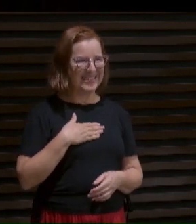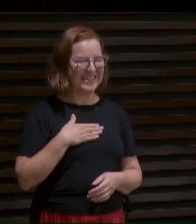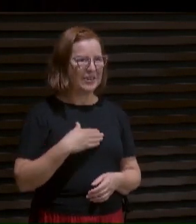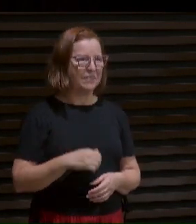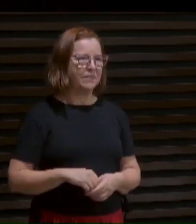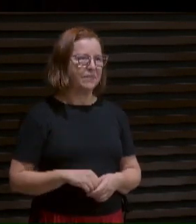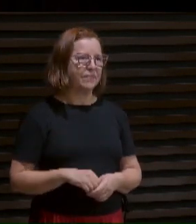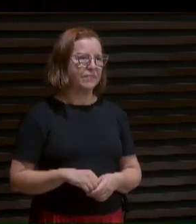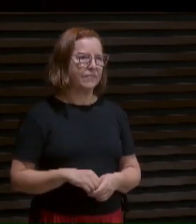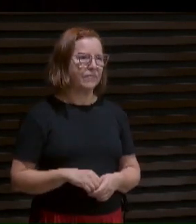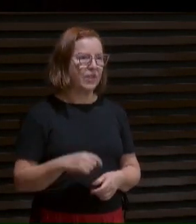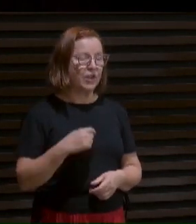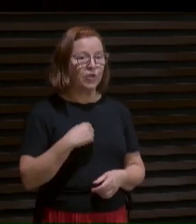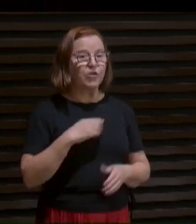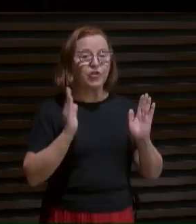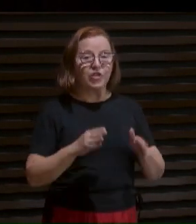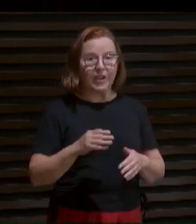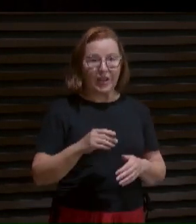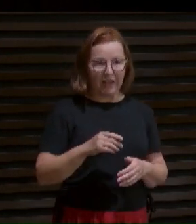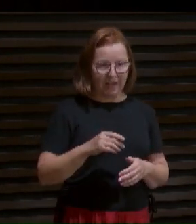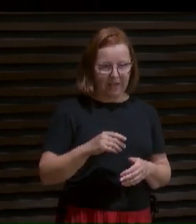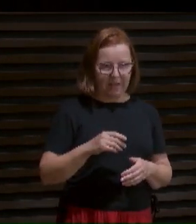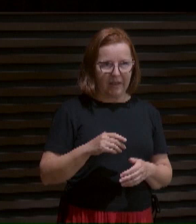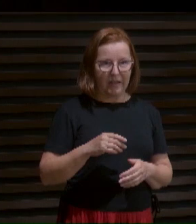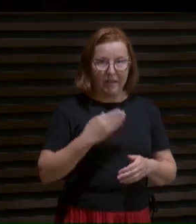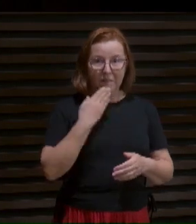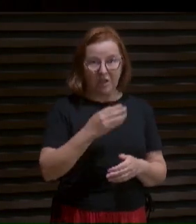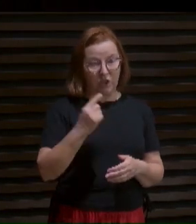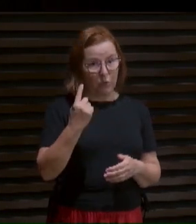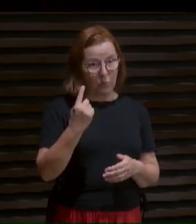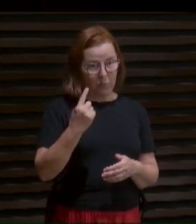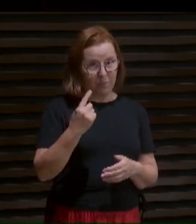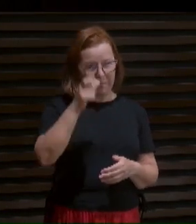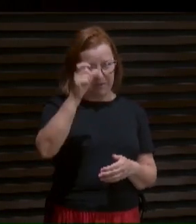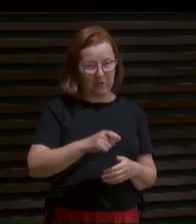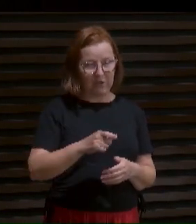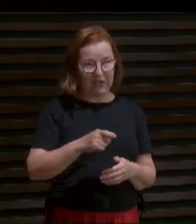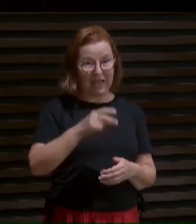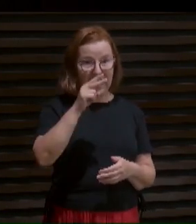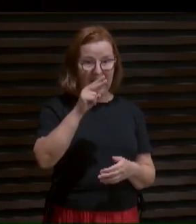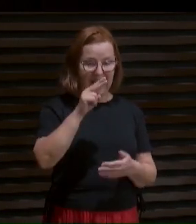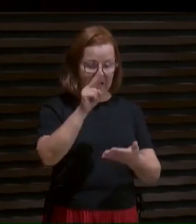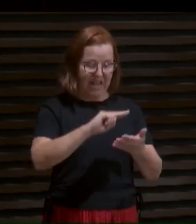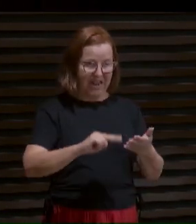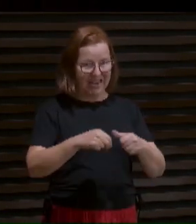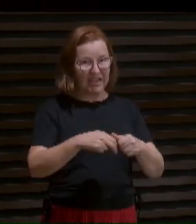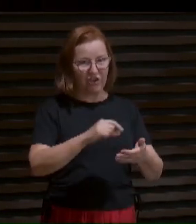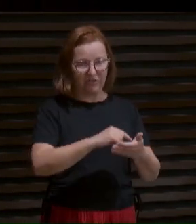Eu já fiz uma pessoa ler esse versículo 12 vezes numa tarde.